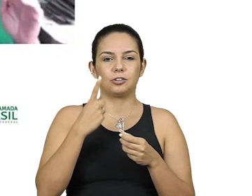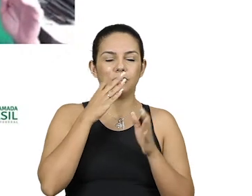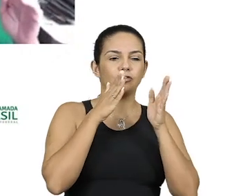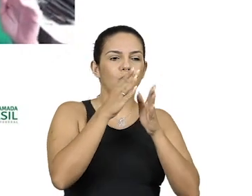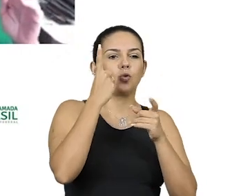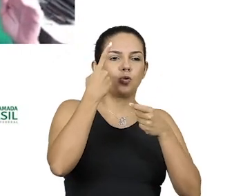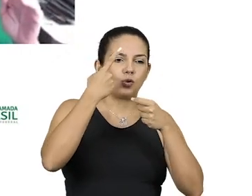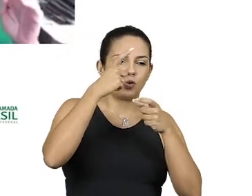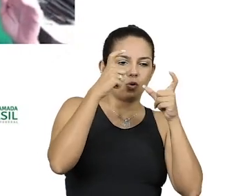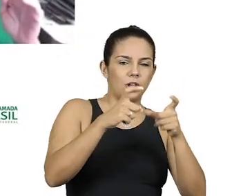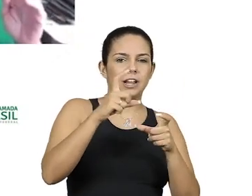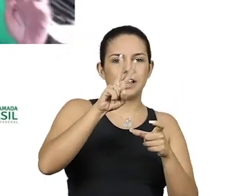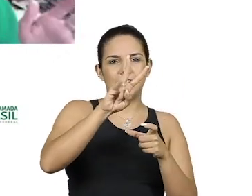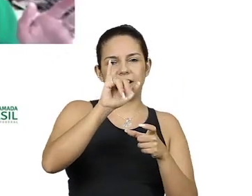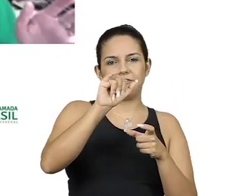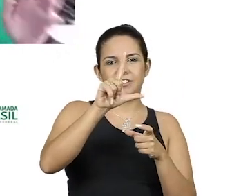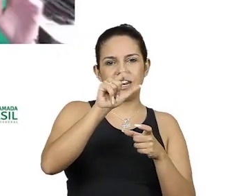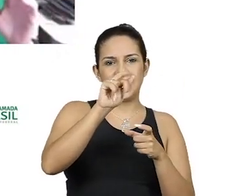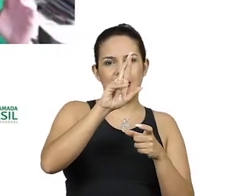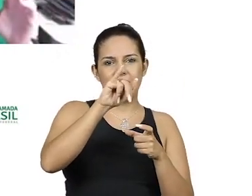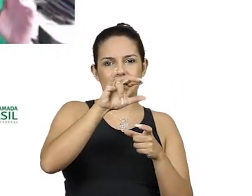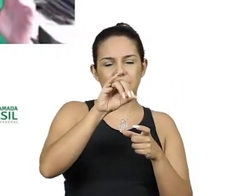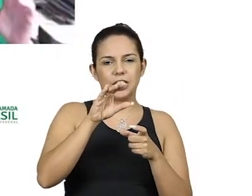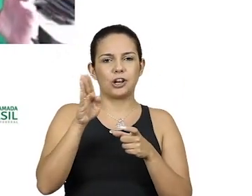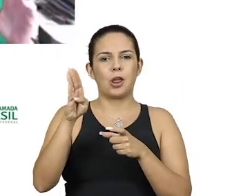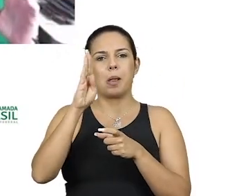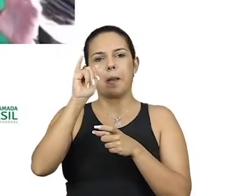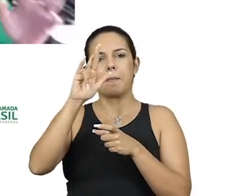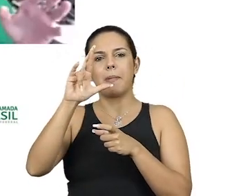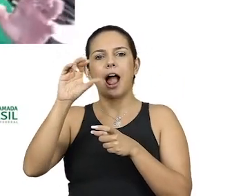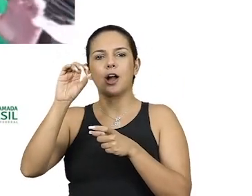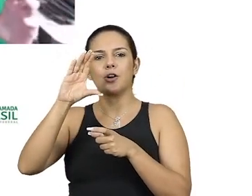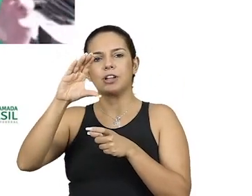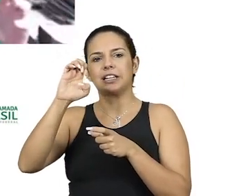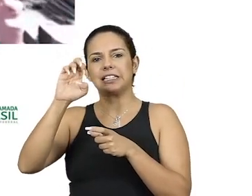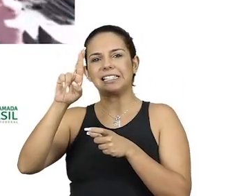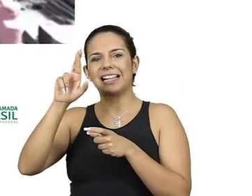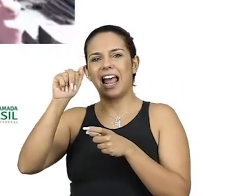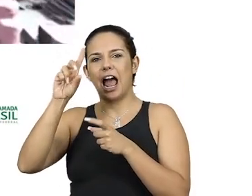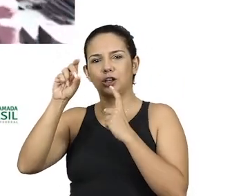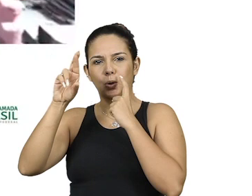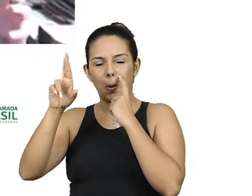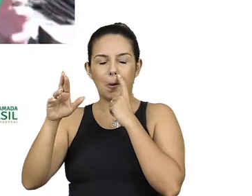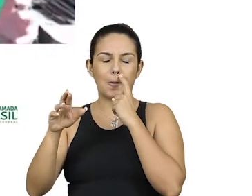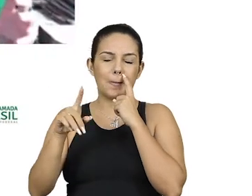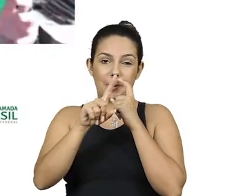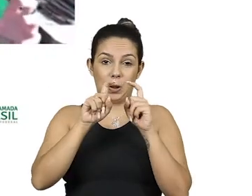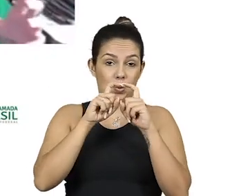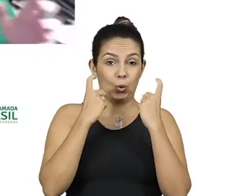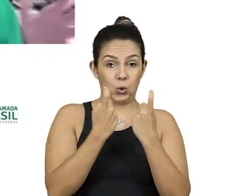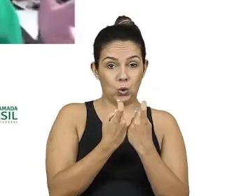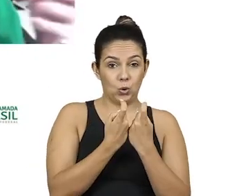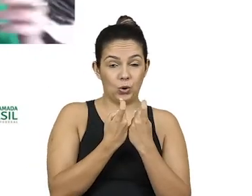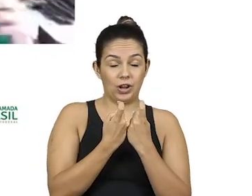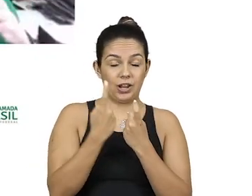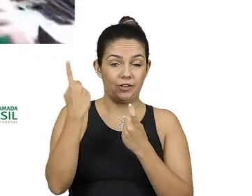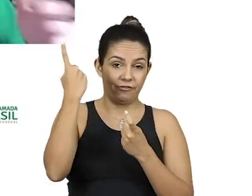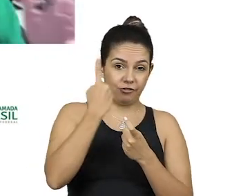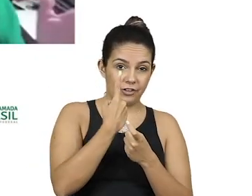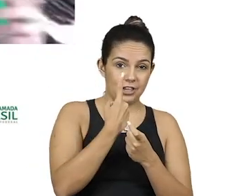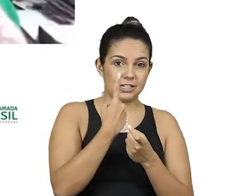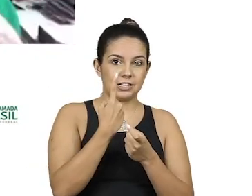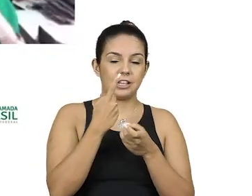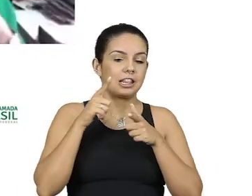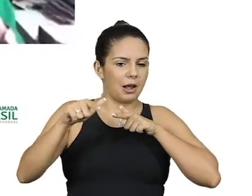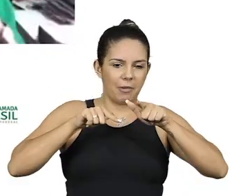um tempo no Serrador, no Bar do Serrador, se reuniam vindos